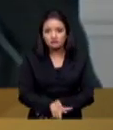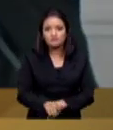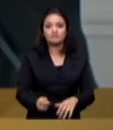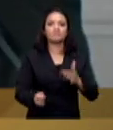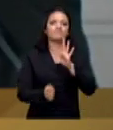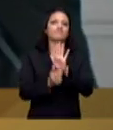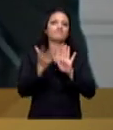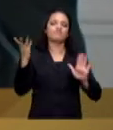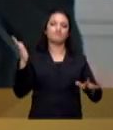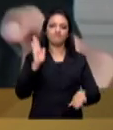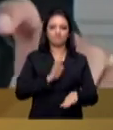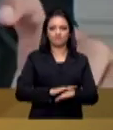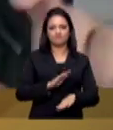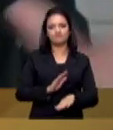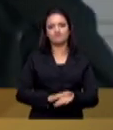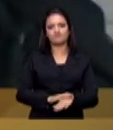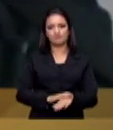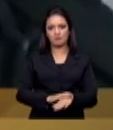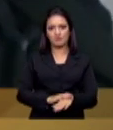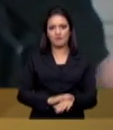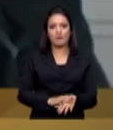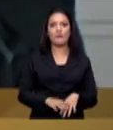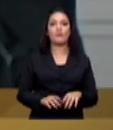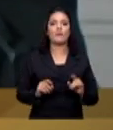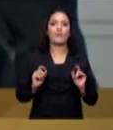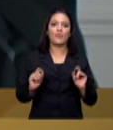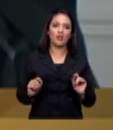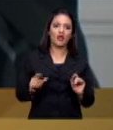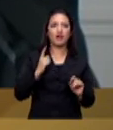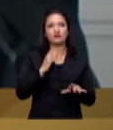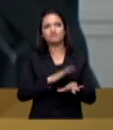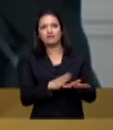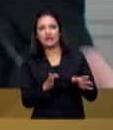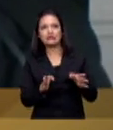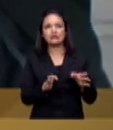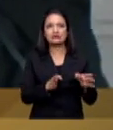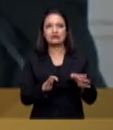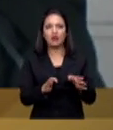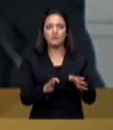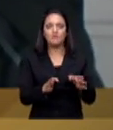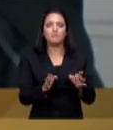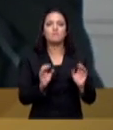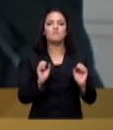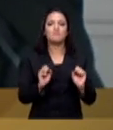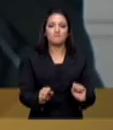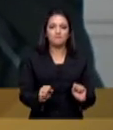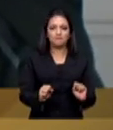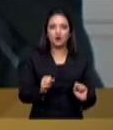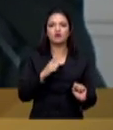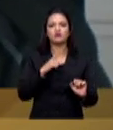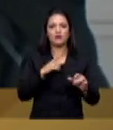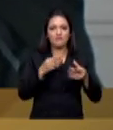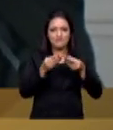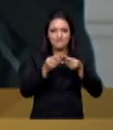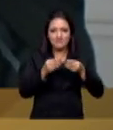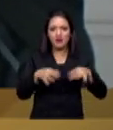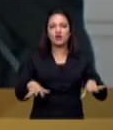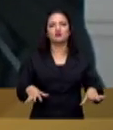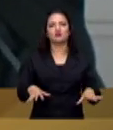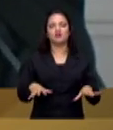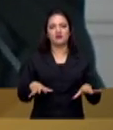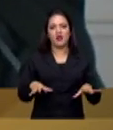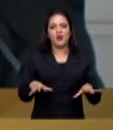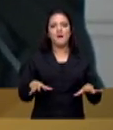várias oportunidades em que aquele lapso temporal poderá colocar em risco totalmente a